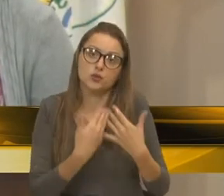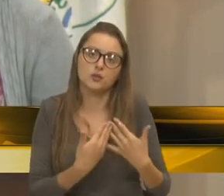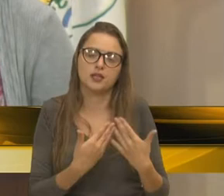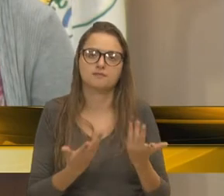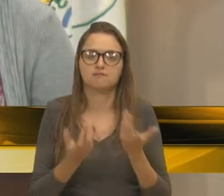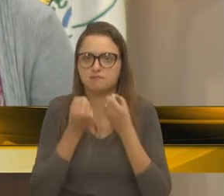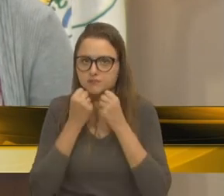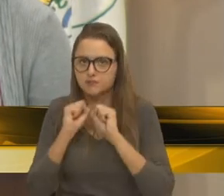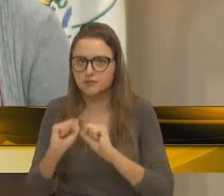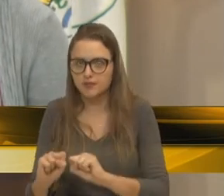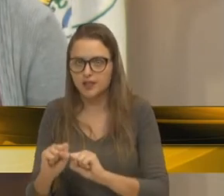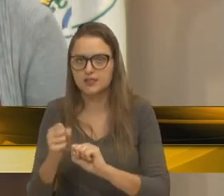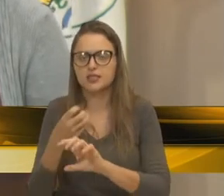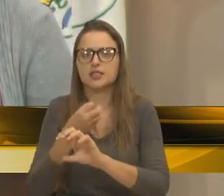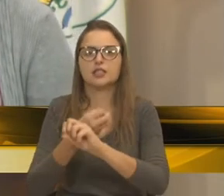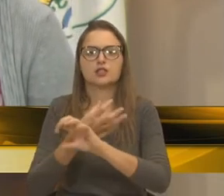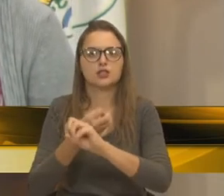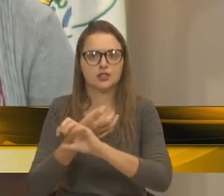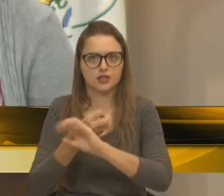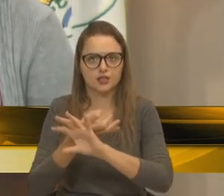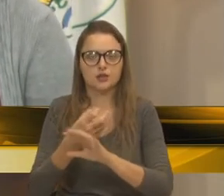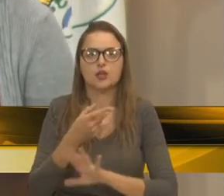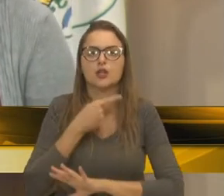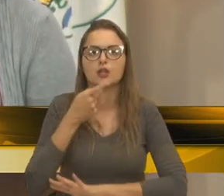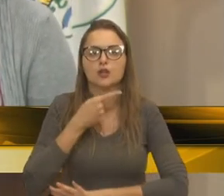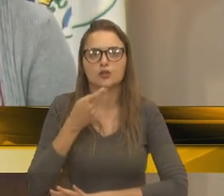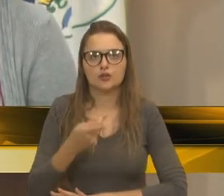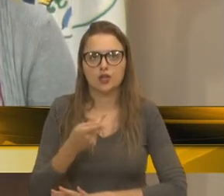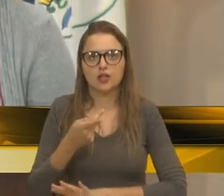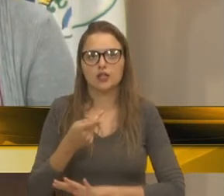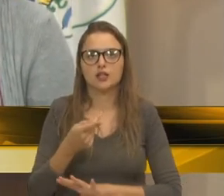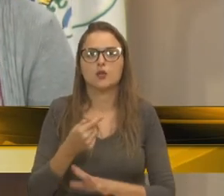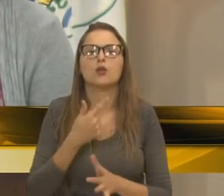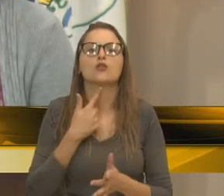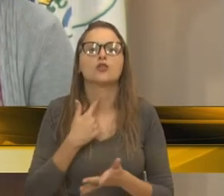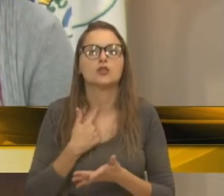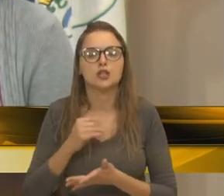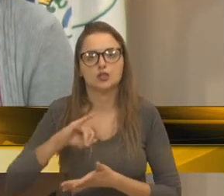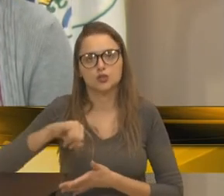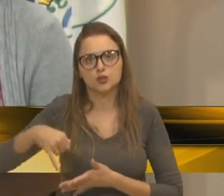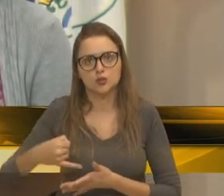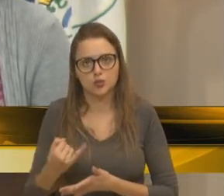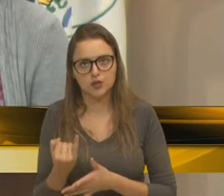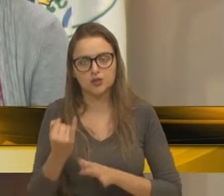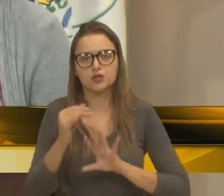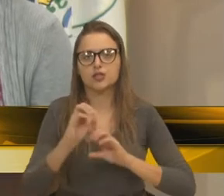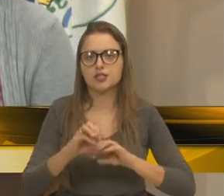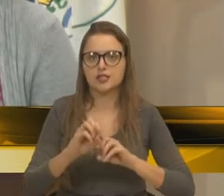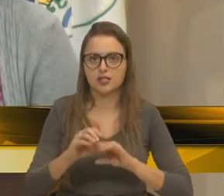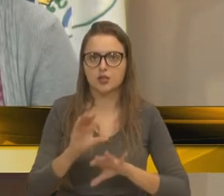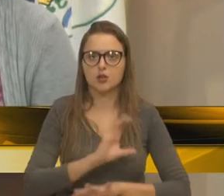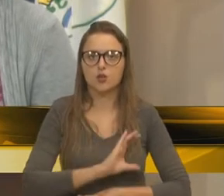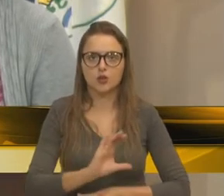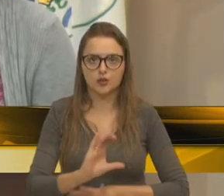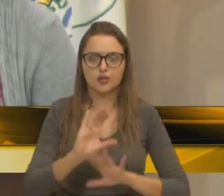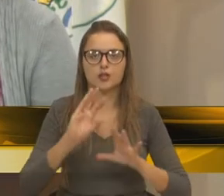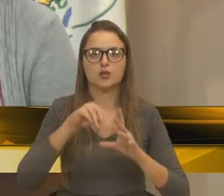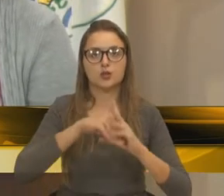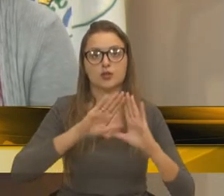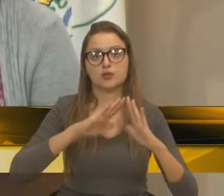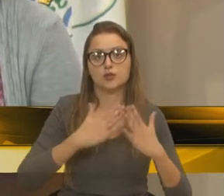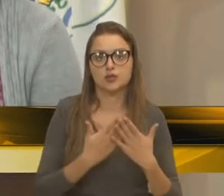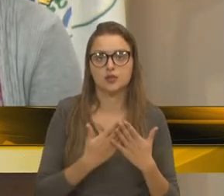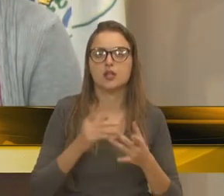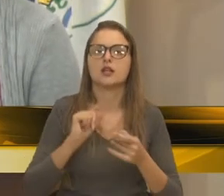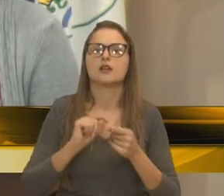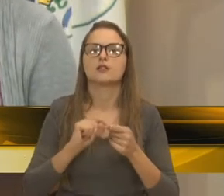Secretaria Municipal de Educação, ela diz aqui, né, com o intuito de oportunizar a formação continuada dos coordenadores escolares, ela fez